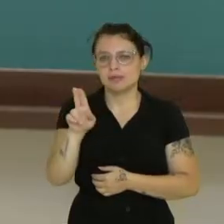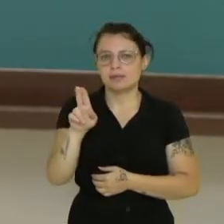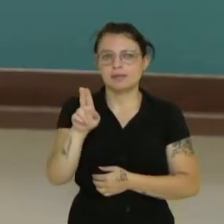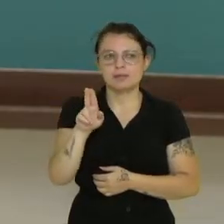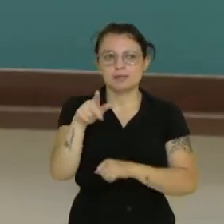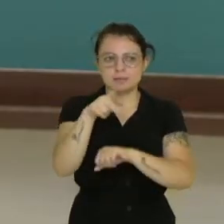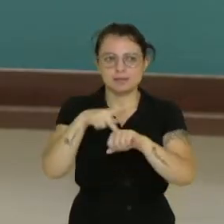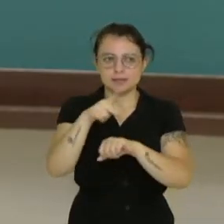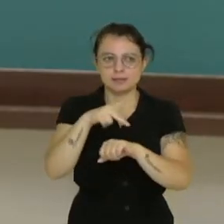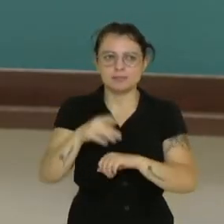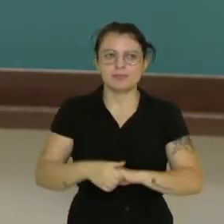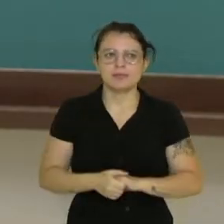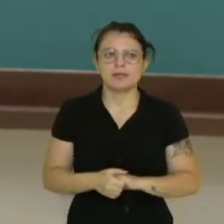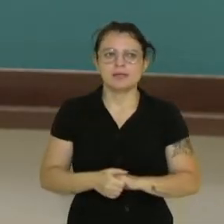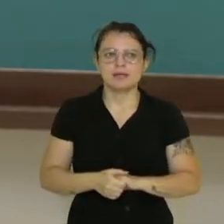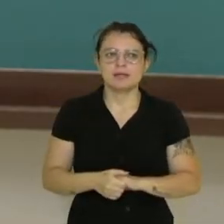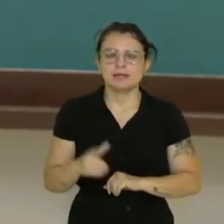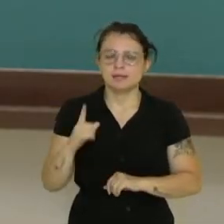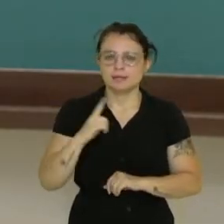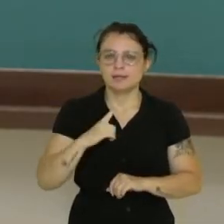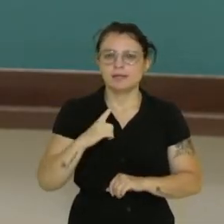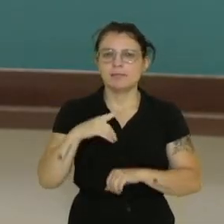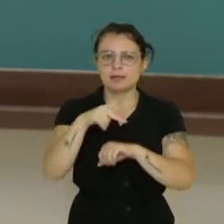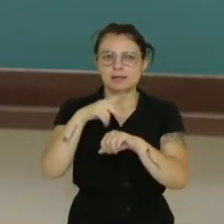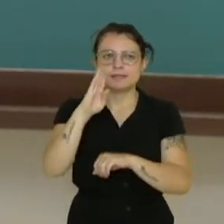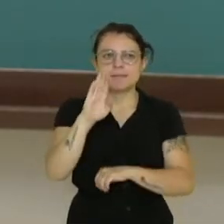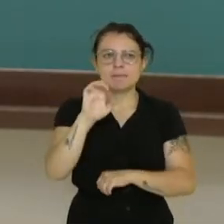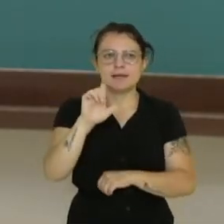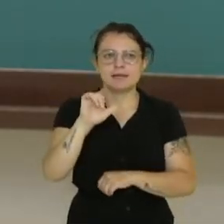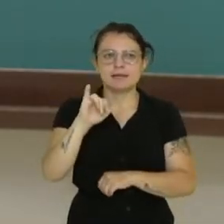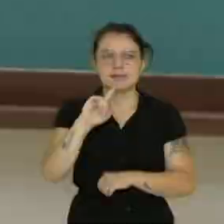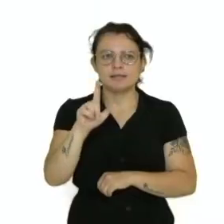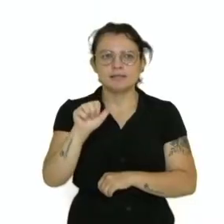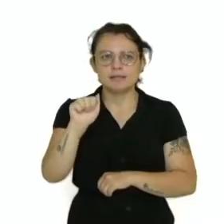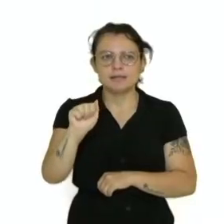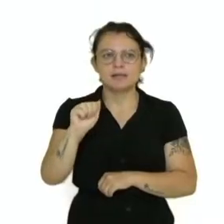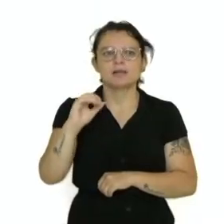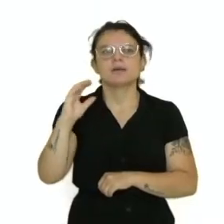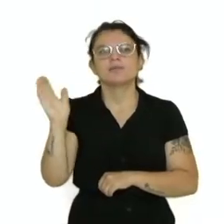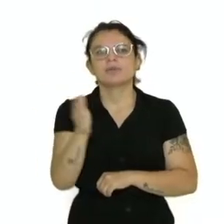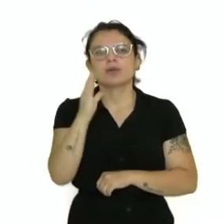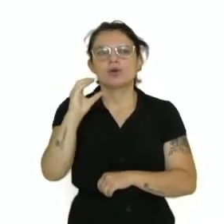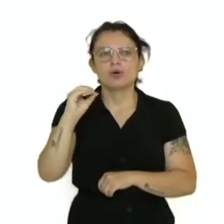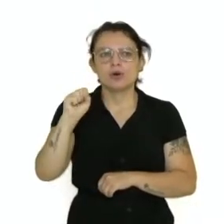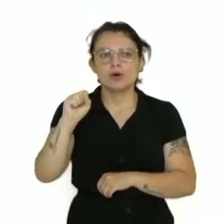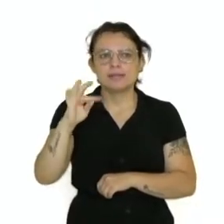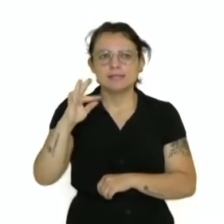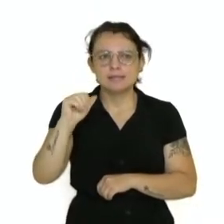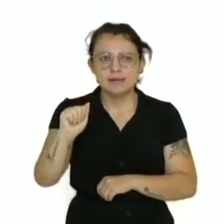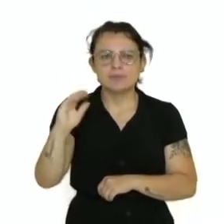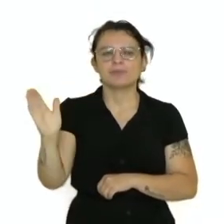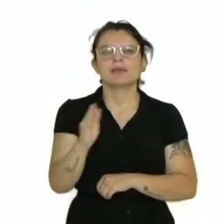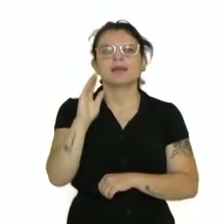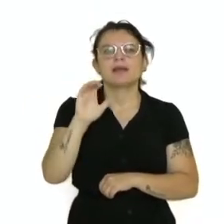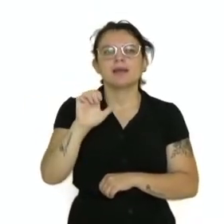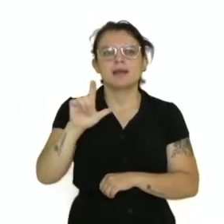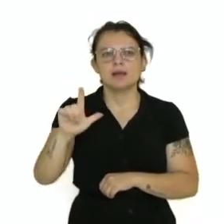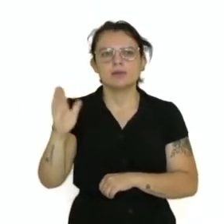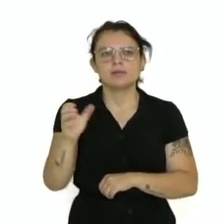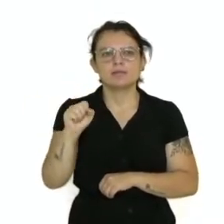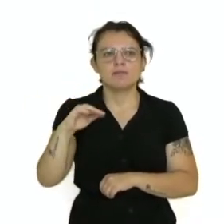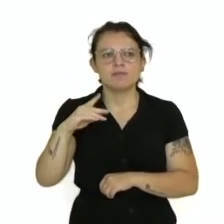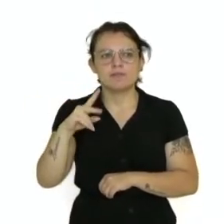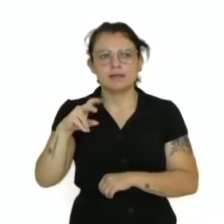nós temos Belize, Costa Rica, El Salvador, Guatemala, Honduras, Nicarágua e